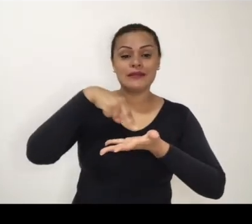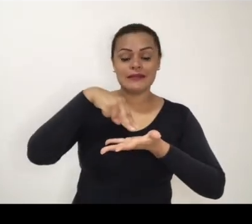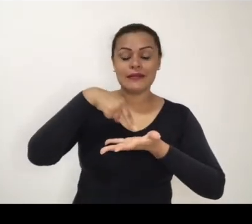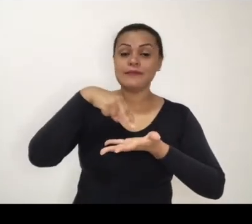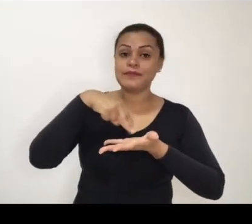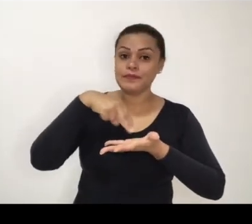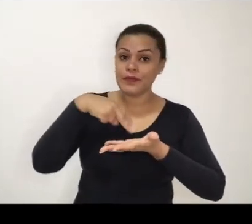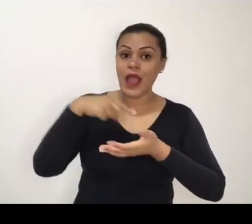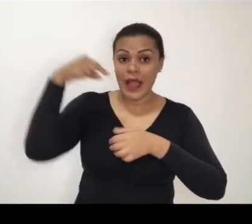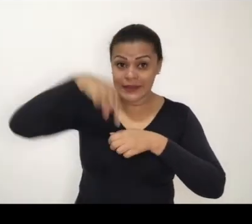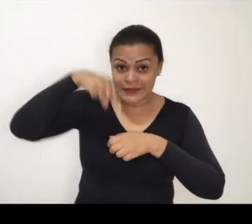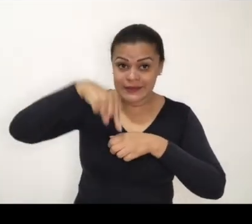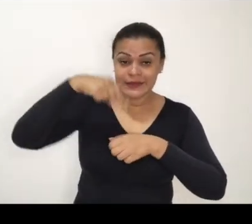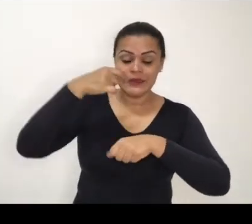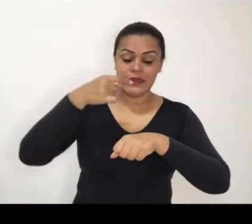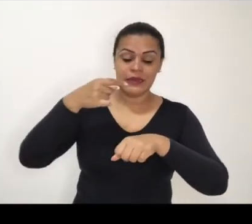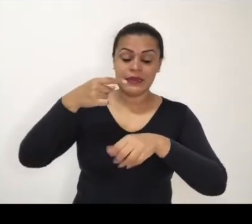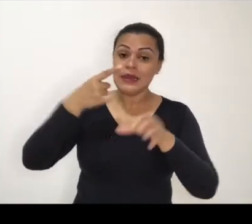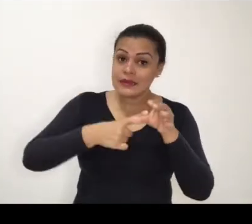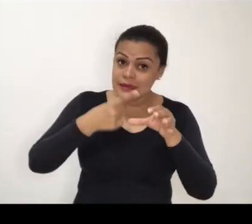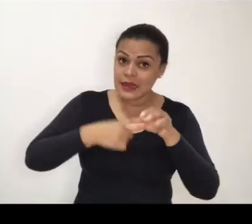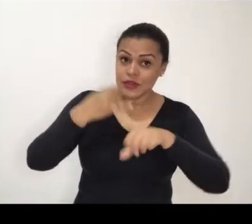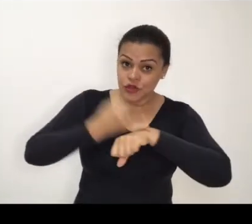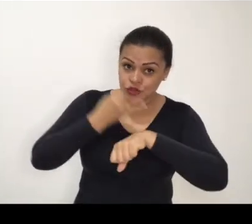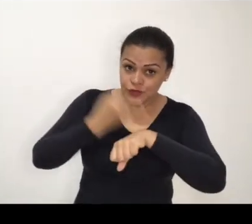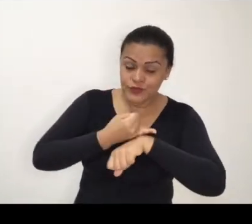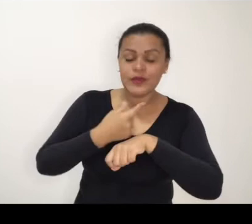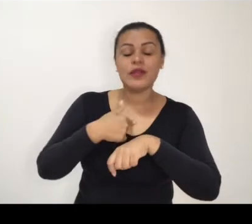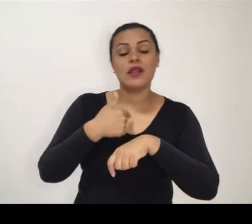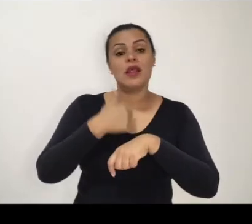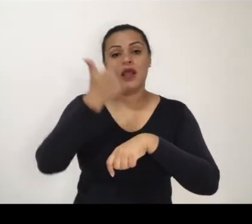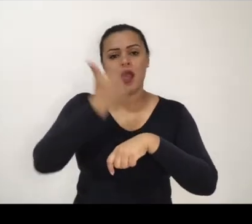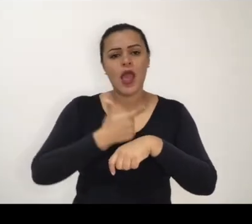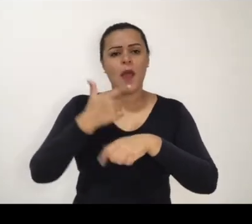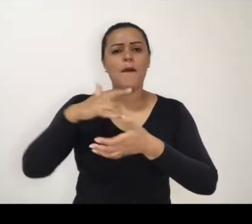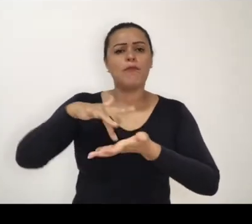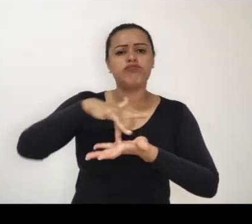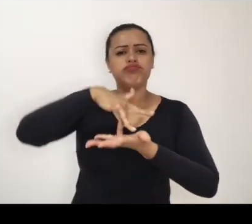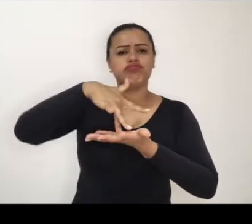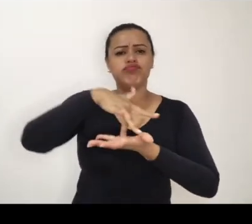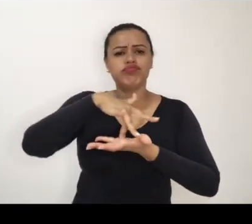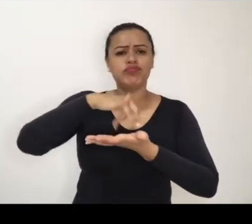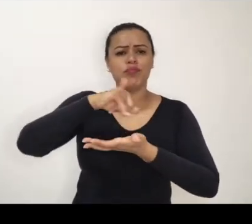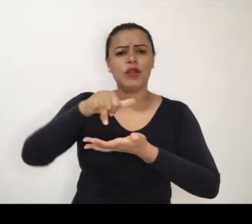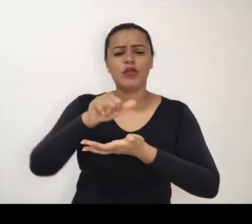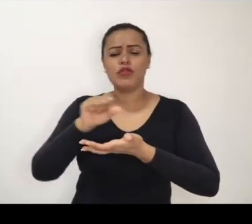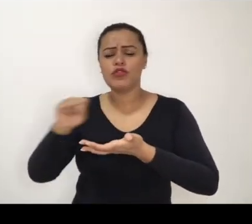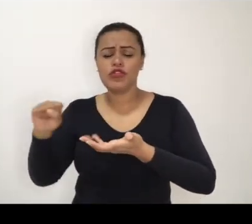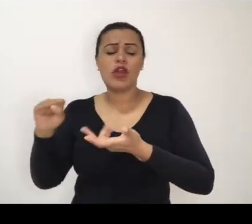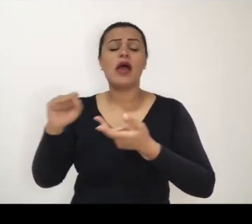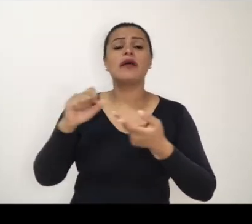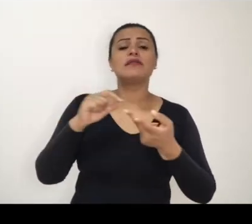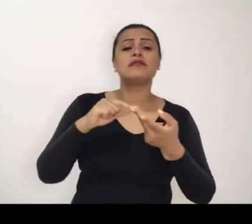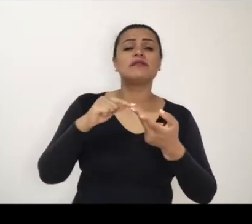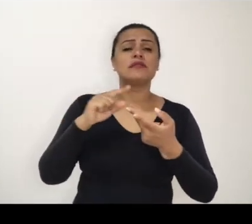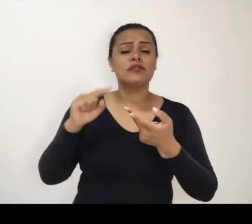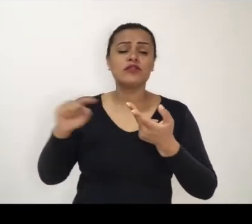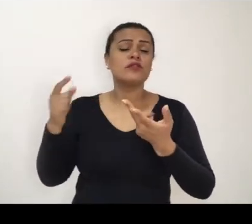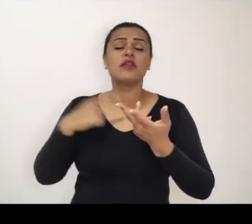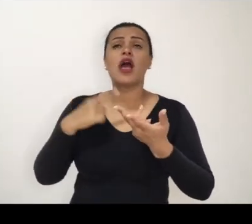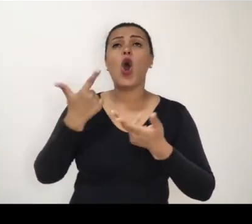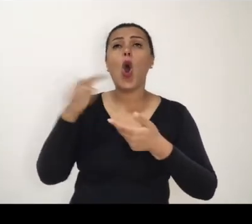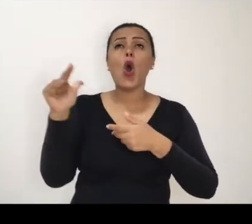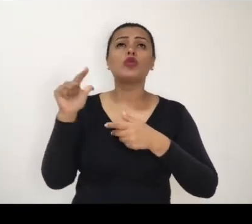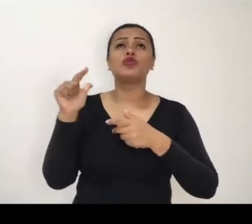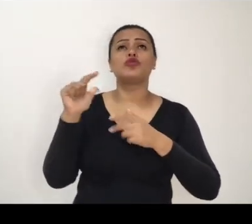em Joinville, né, então passei pelo balé, pelo jazz, dancei muito em festivais competitivos e